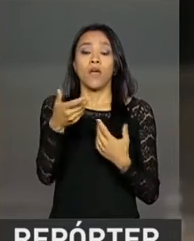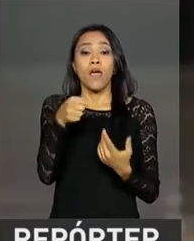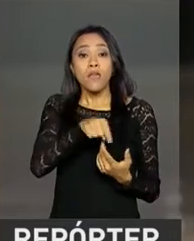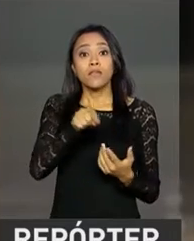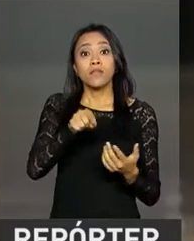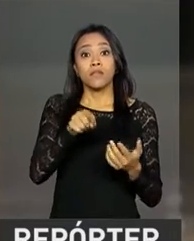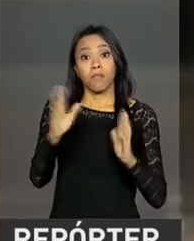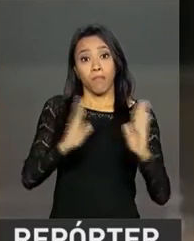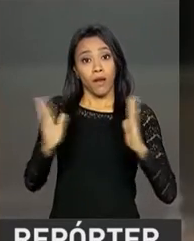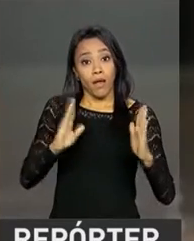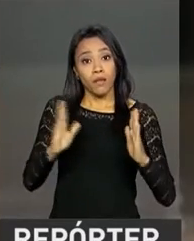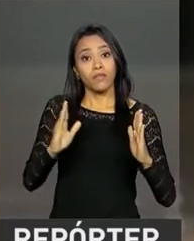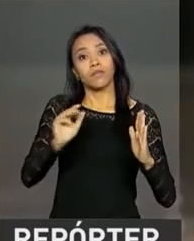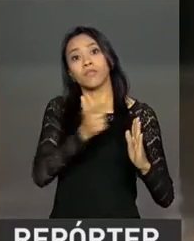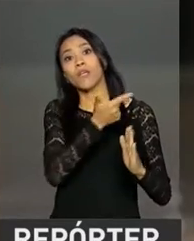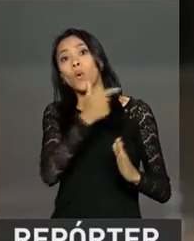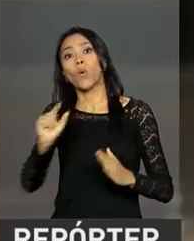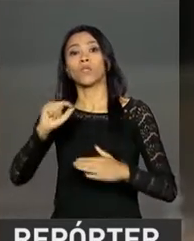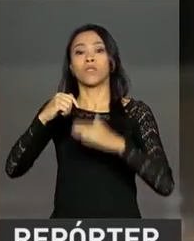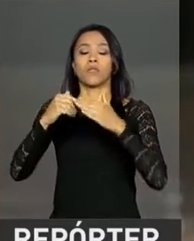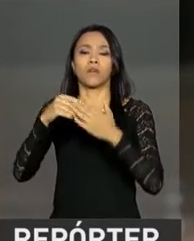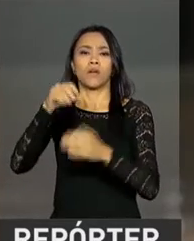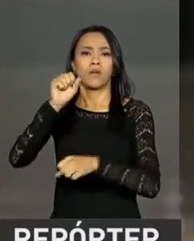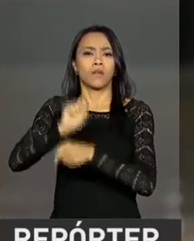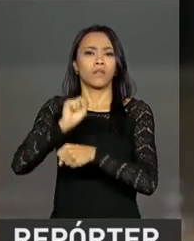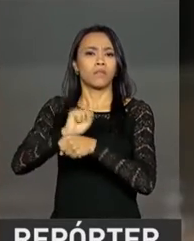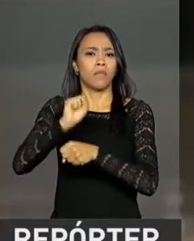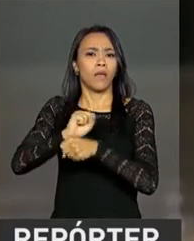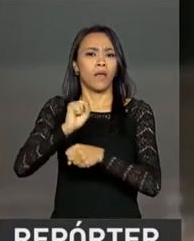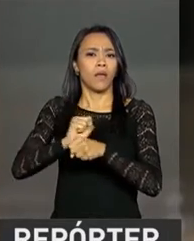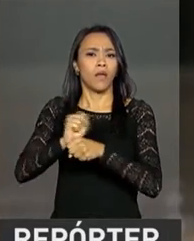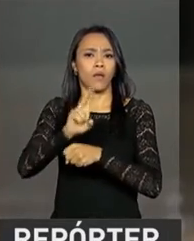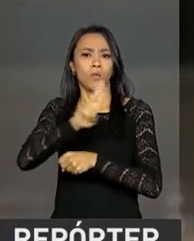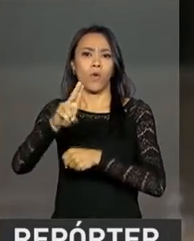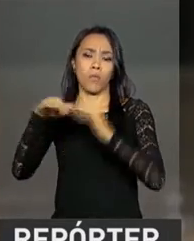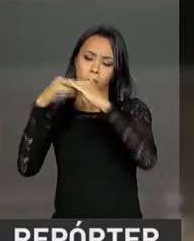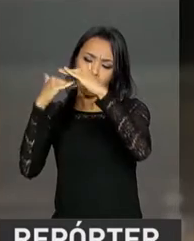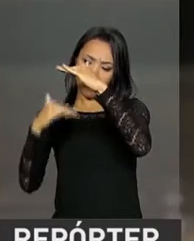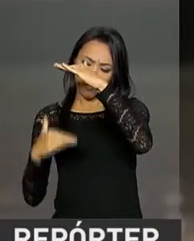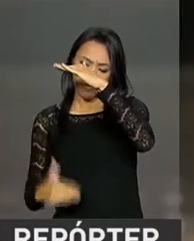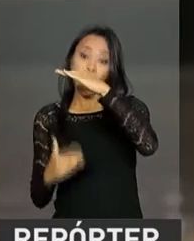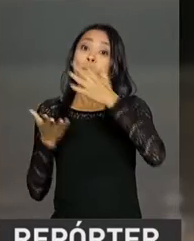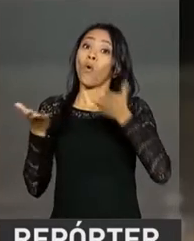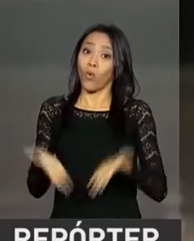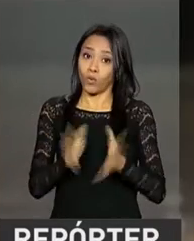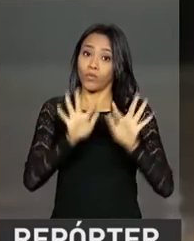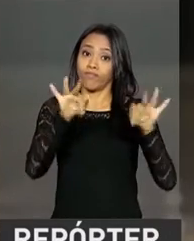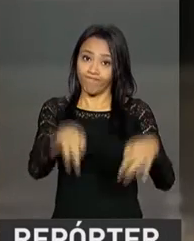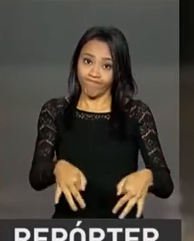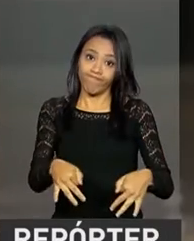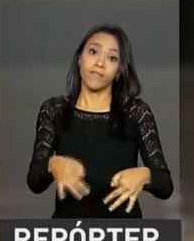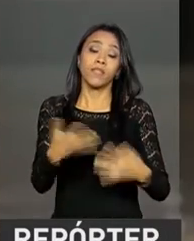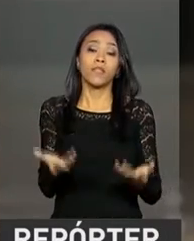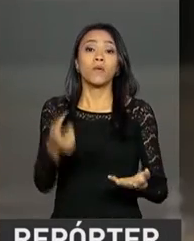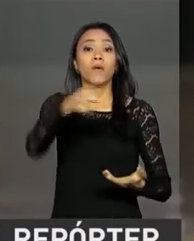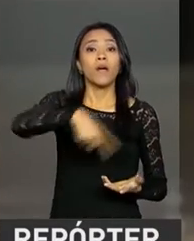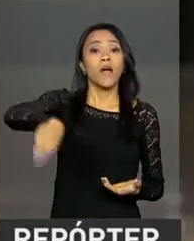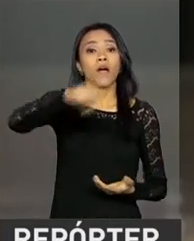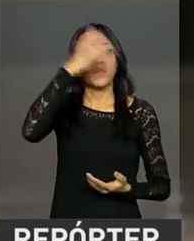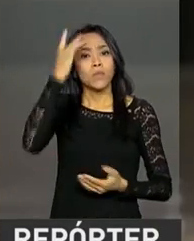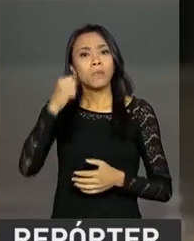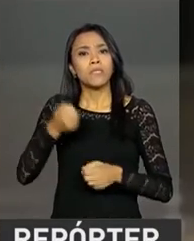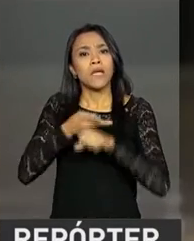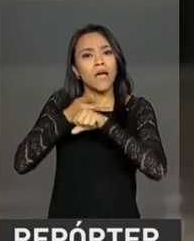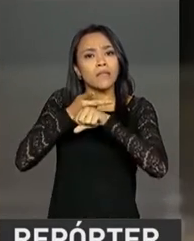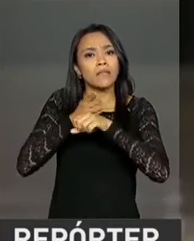eles aderirem à lista de espera do sisu esse prazo também acaba hoje o candidato ele deve acessar